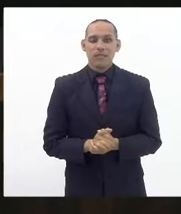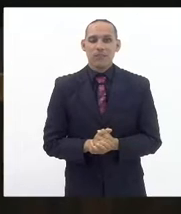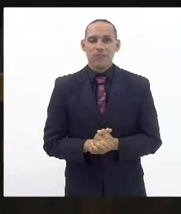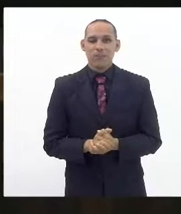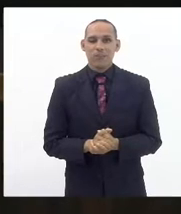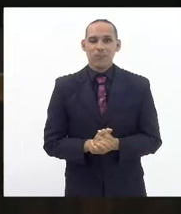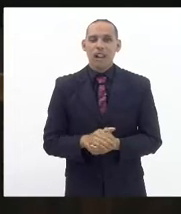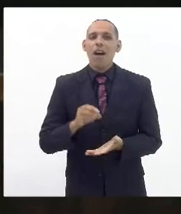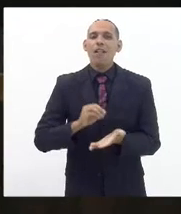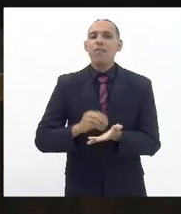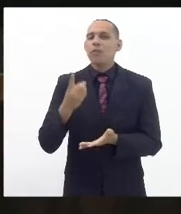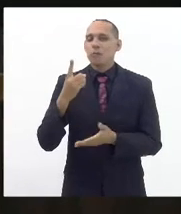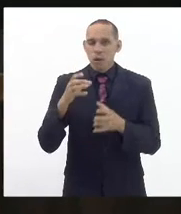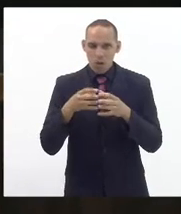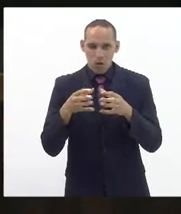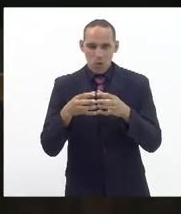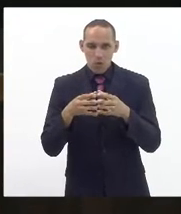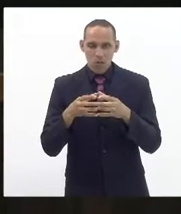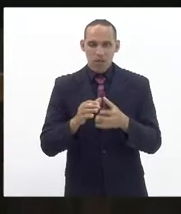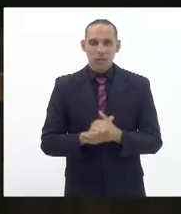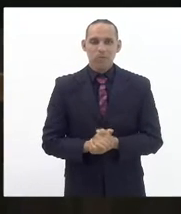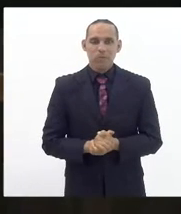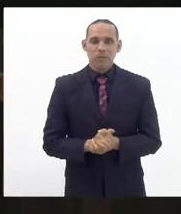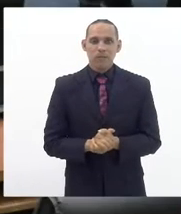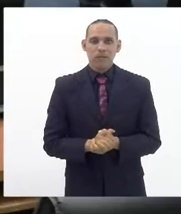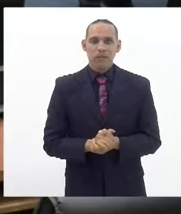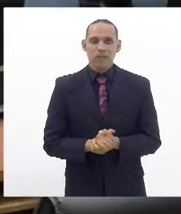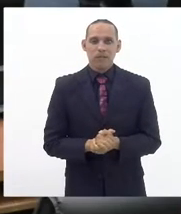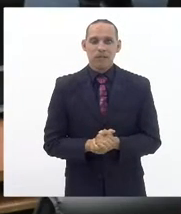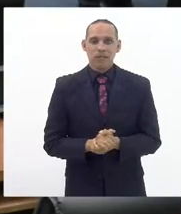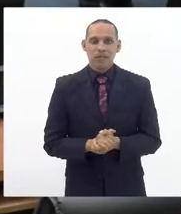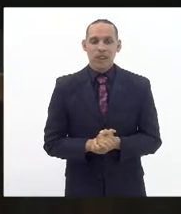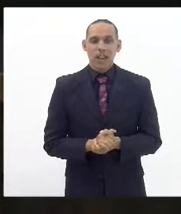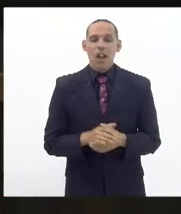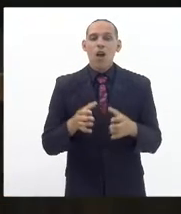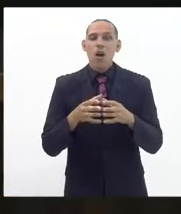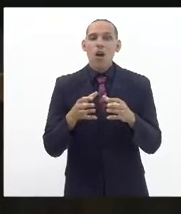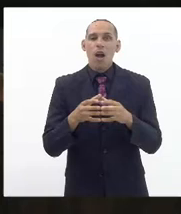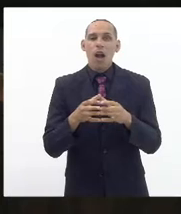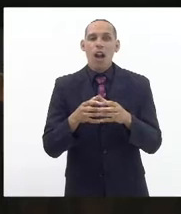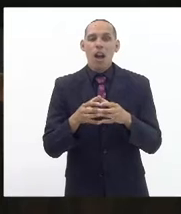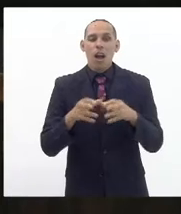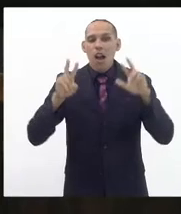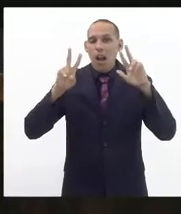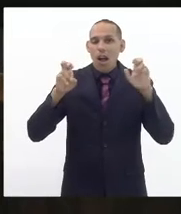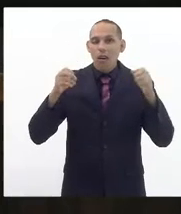Falta ainda uma comissão dar o parecer. Pela Comissão de Assuntos Municipais e